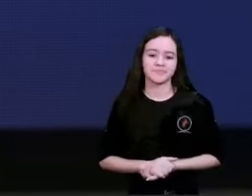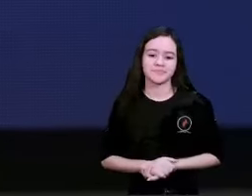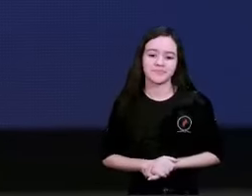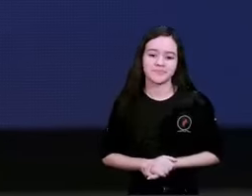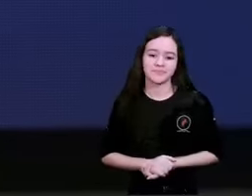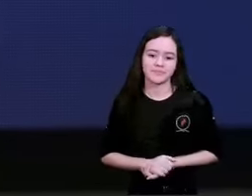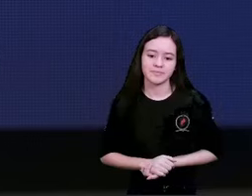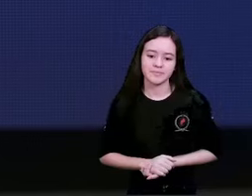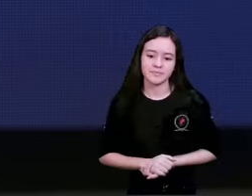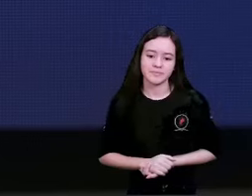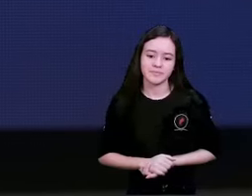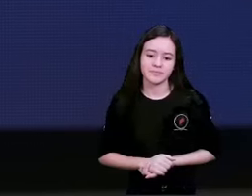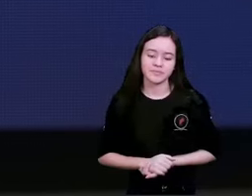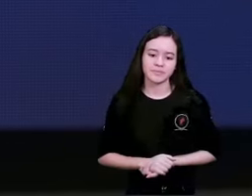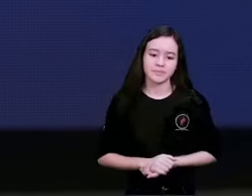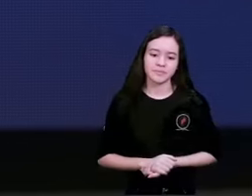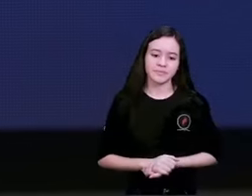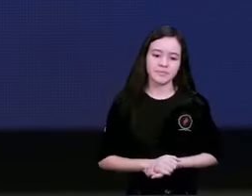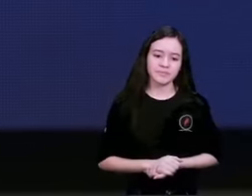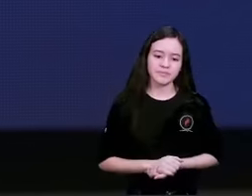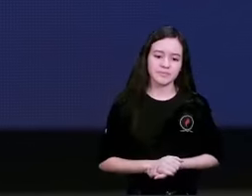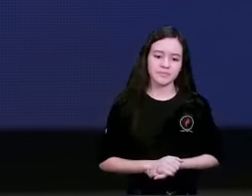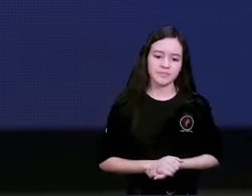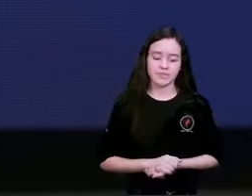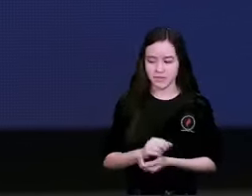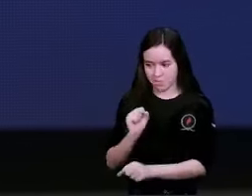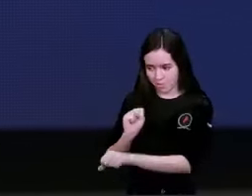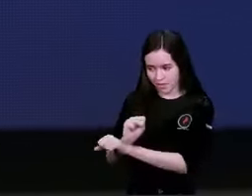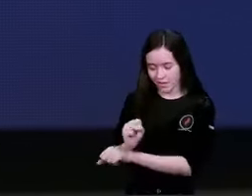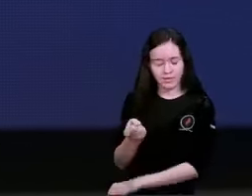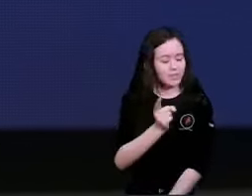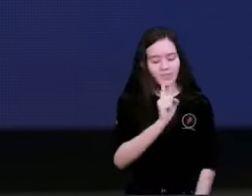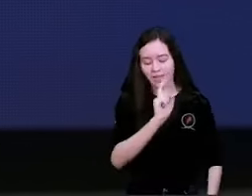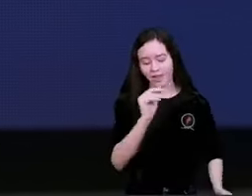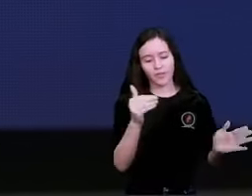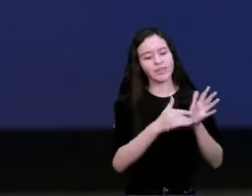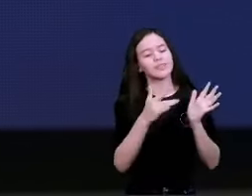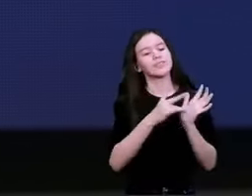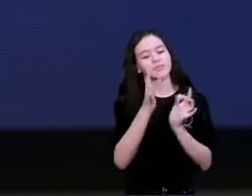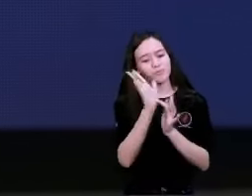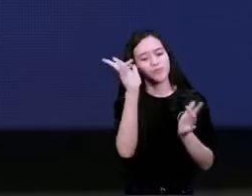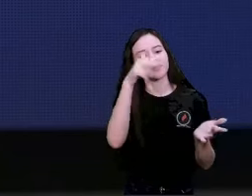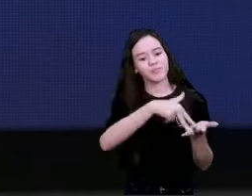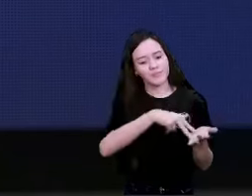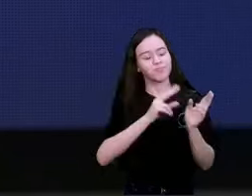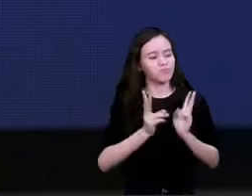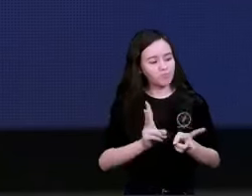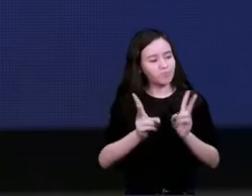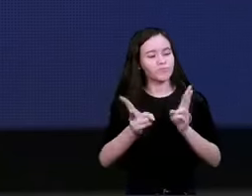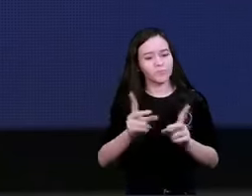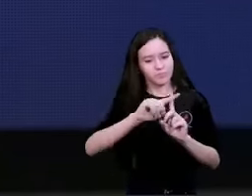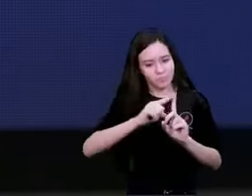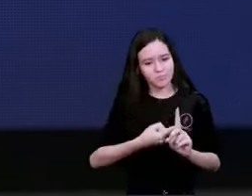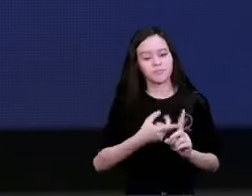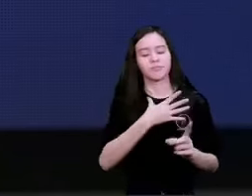Oh, glória. Alguém disse, vai parar? Eu disse, não, até Jesus voltar, a gente ainda vai botando menino nesse mundo aí.